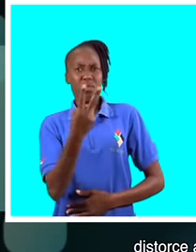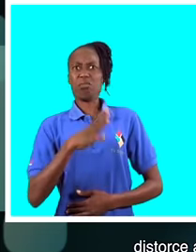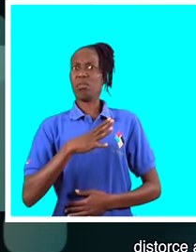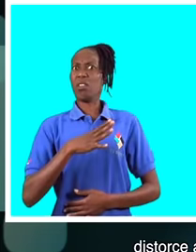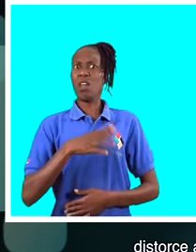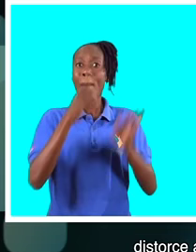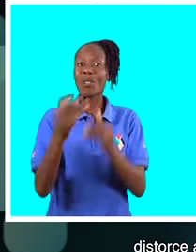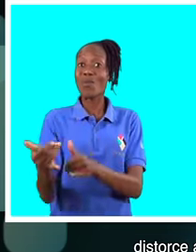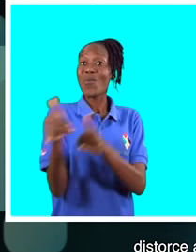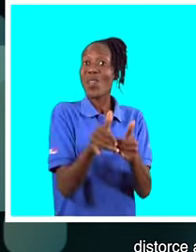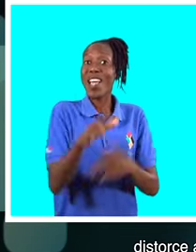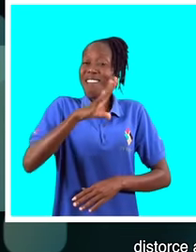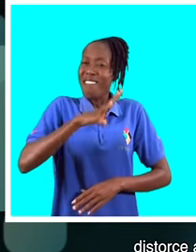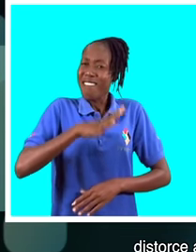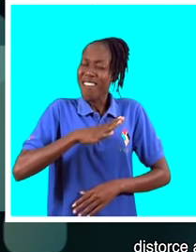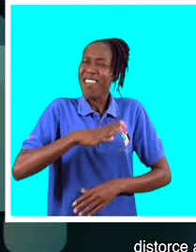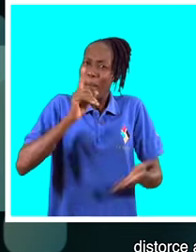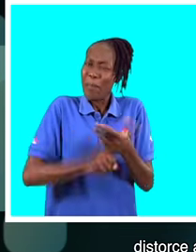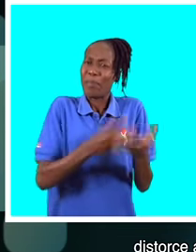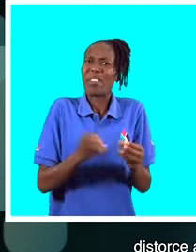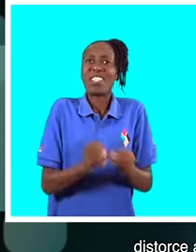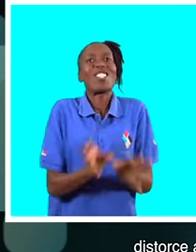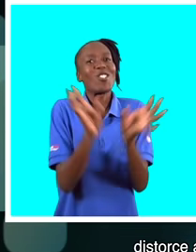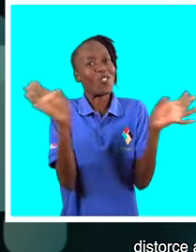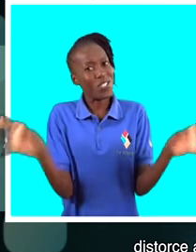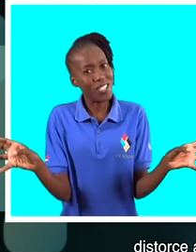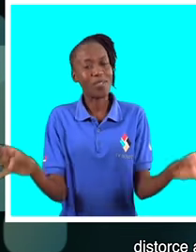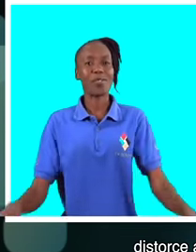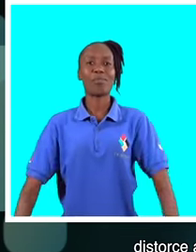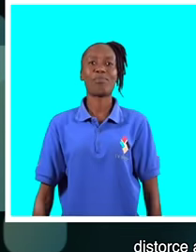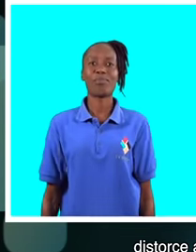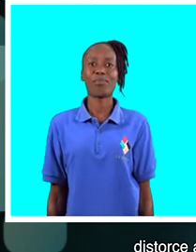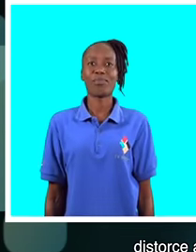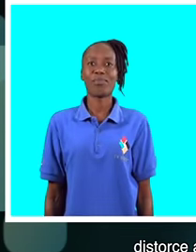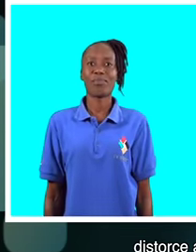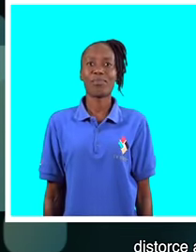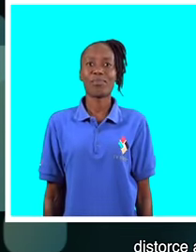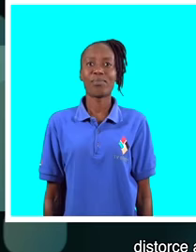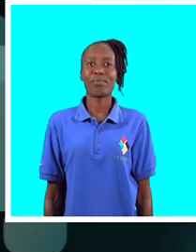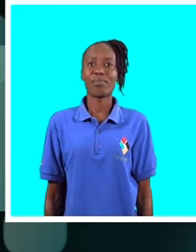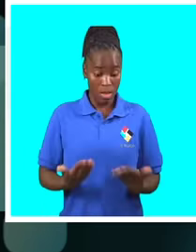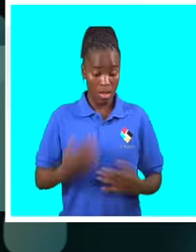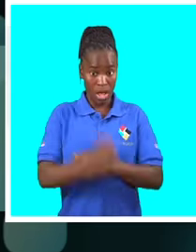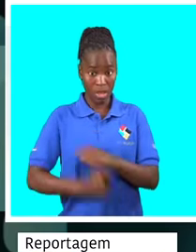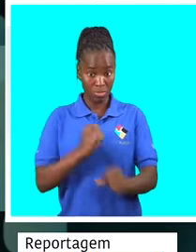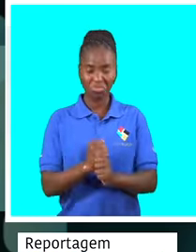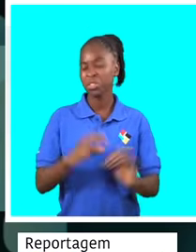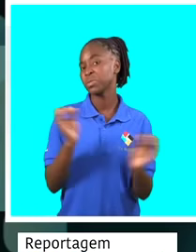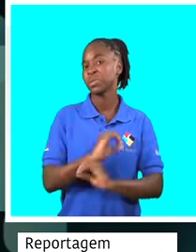Não é. Distorce a informação. A pessoa fica assim, poxa, é que modelo tem que ser algo exclusivo.